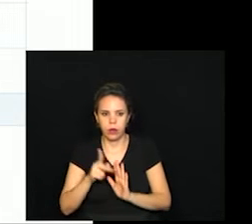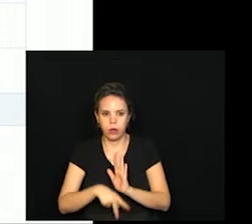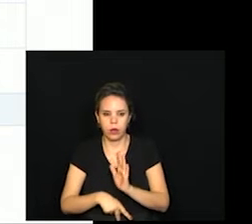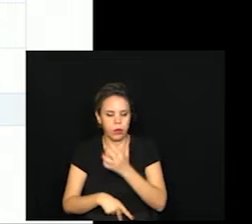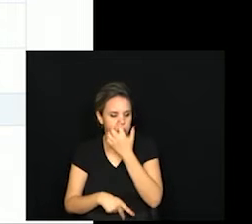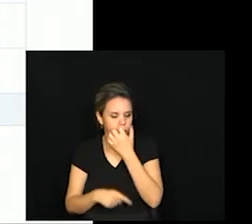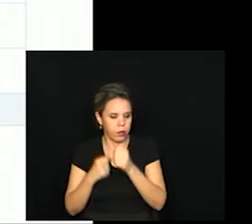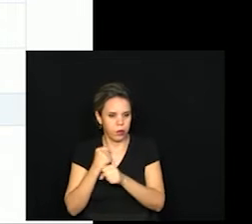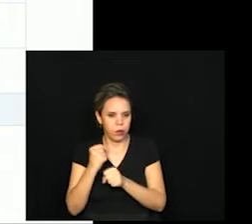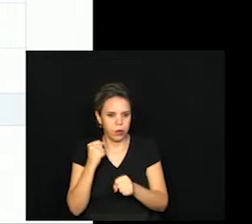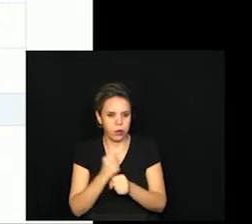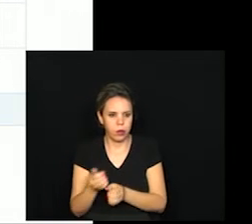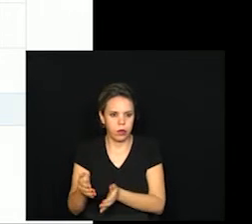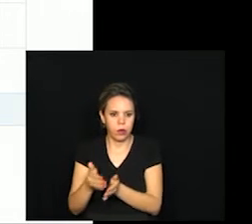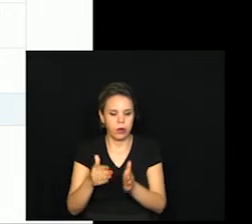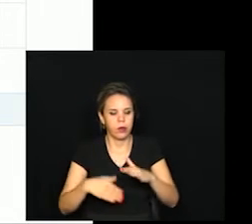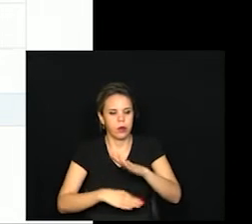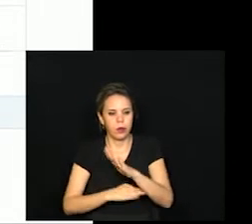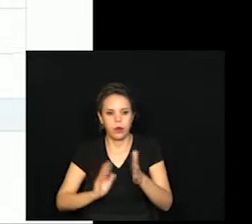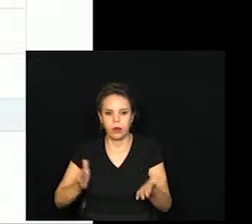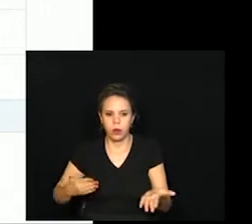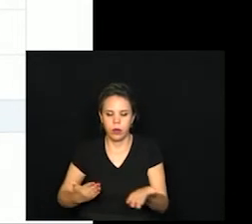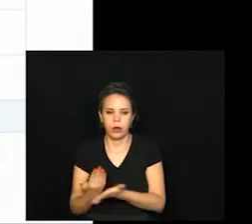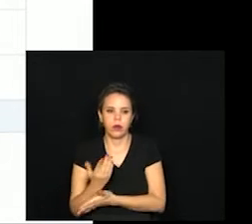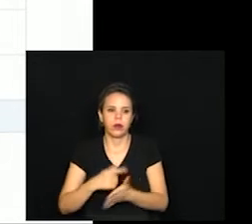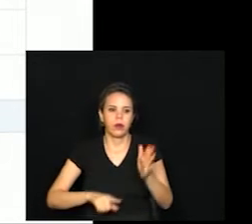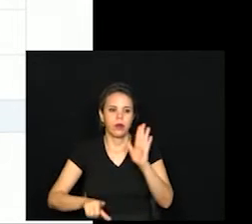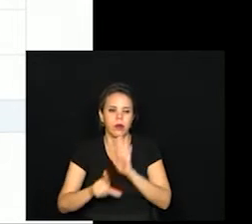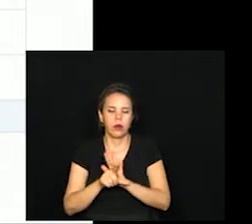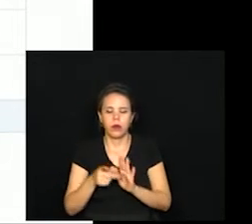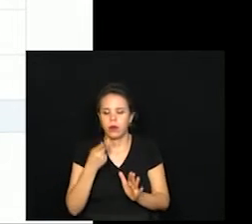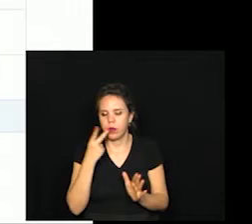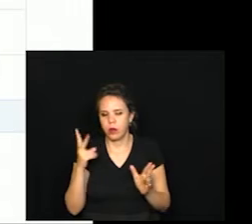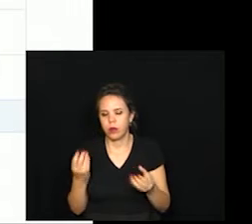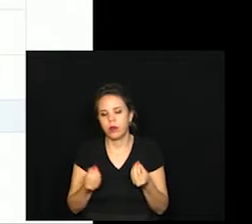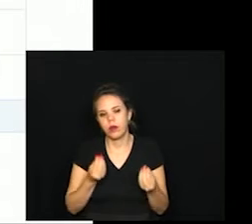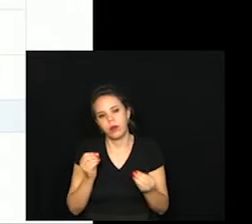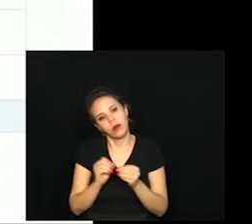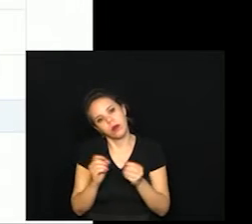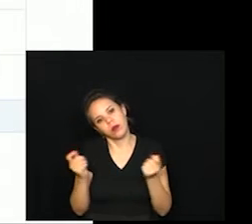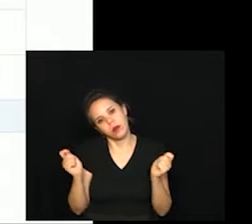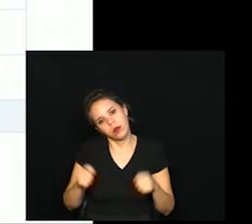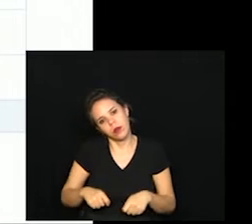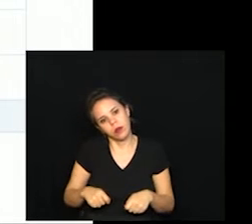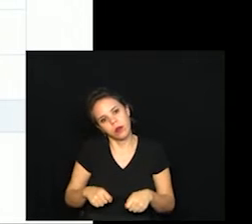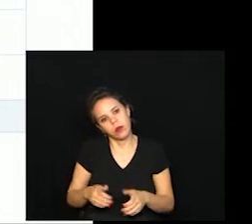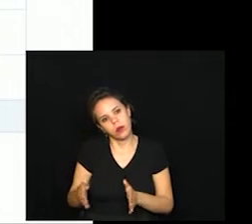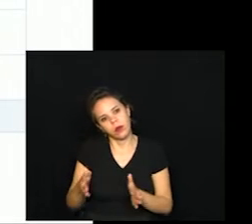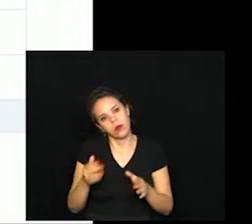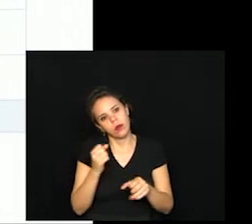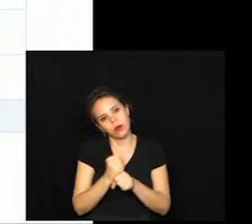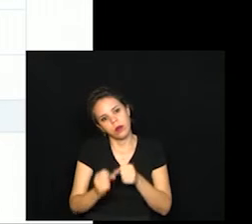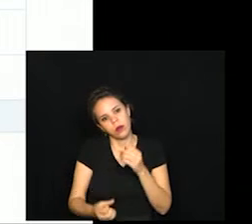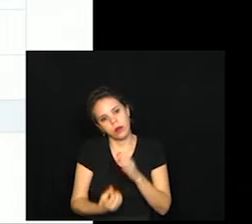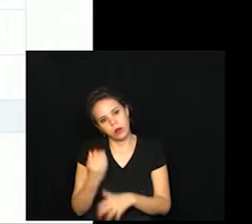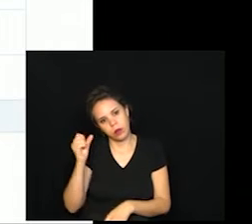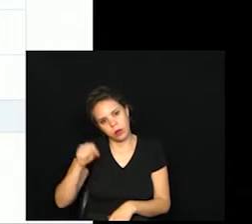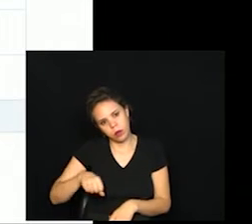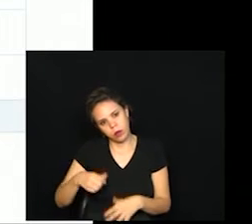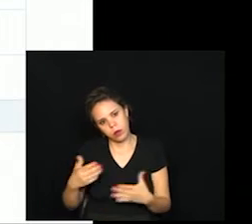de pavimentação. A Câmara já aprovou uma lei que fala de como é possível que essa pavimentação